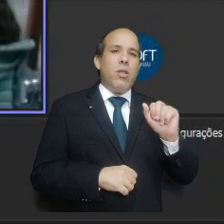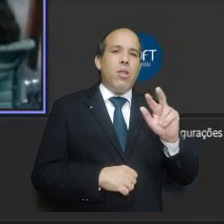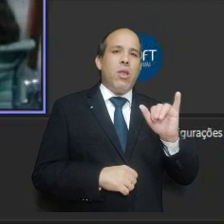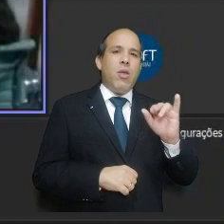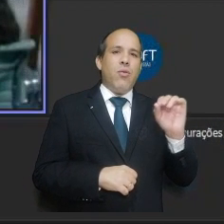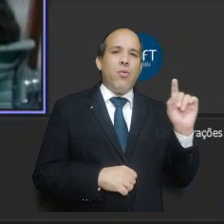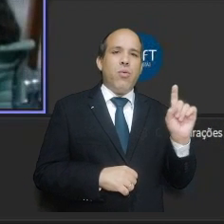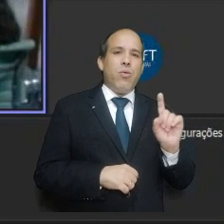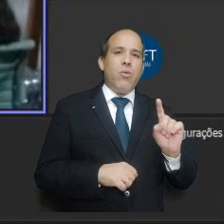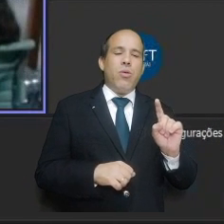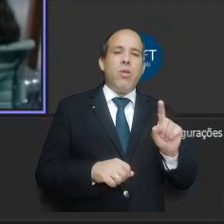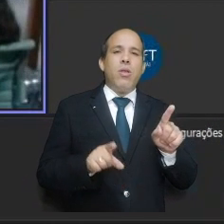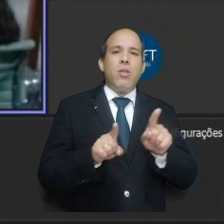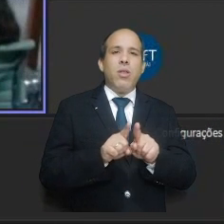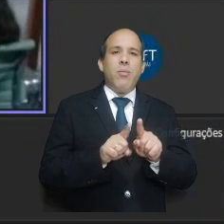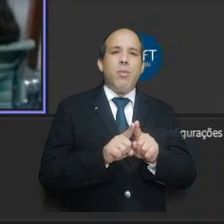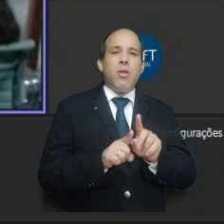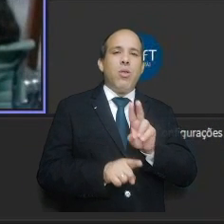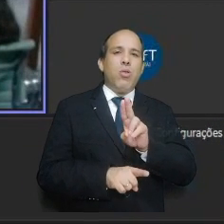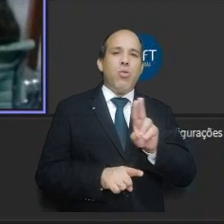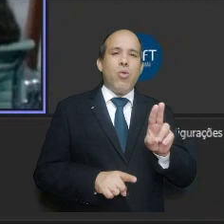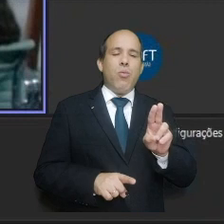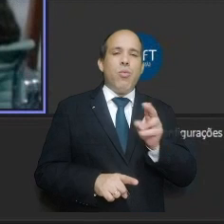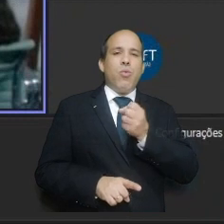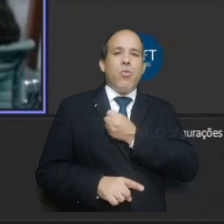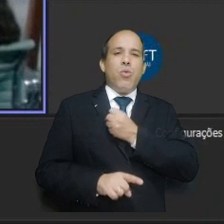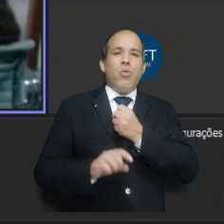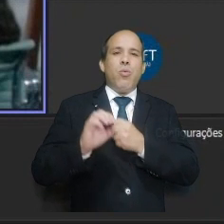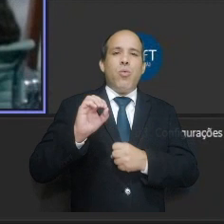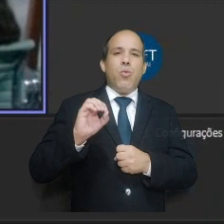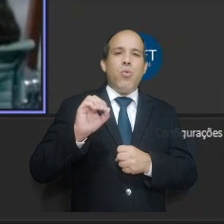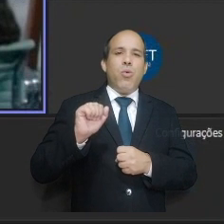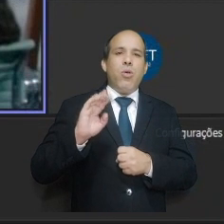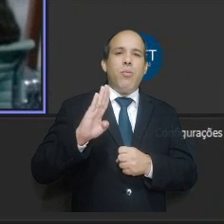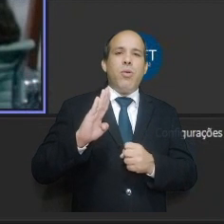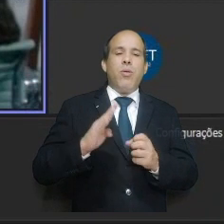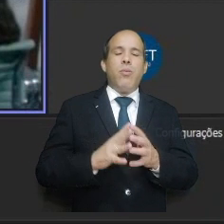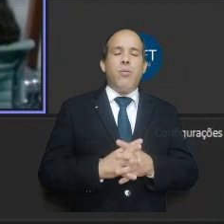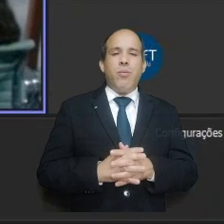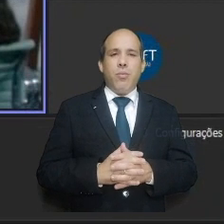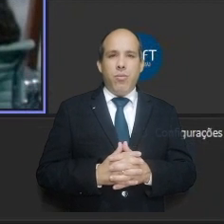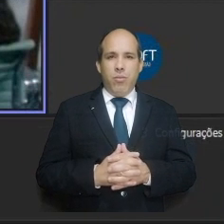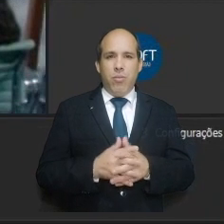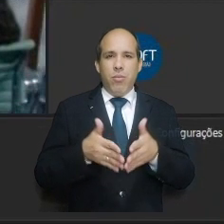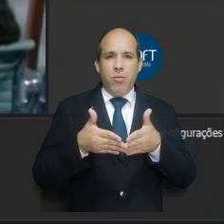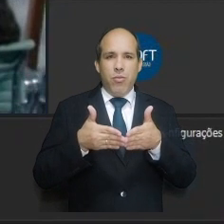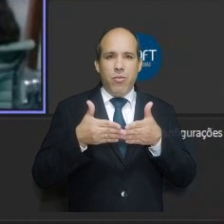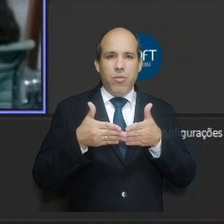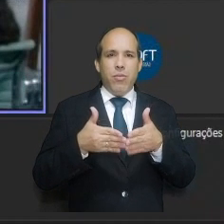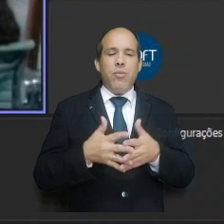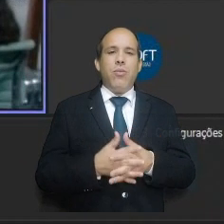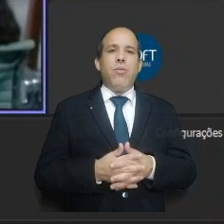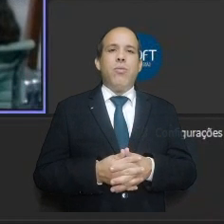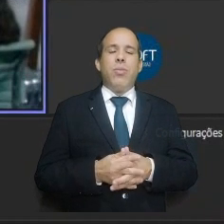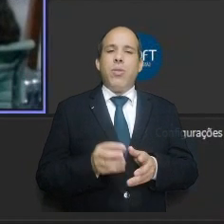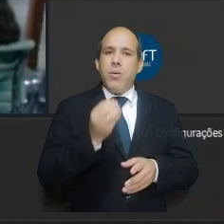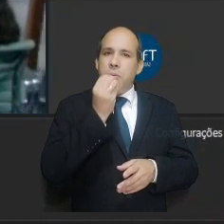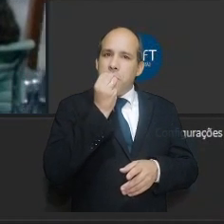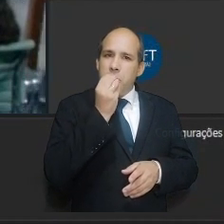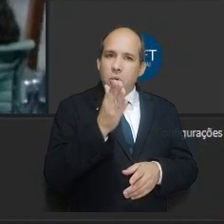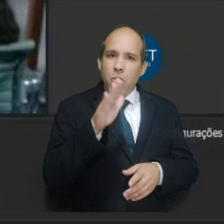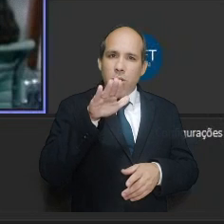quem eu convido a, por gentileza, fazer uso da palavra, mas declinando anteriormente o nome completo e a OAB, por